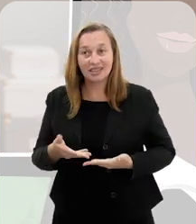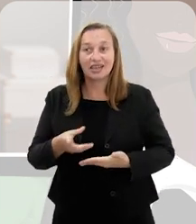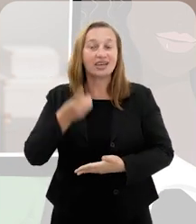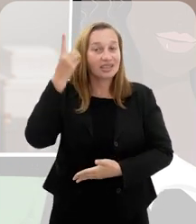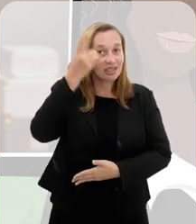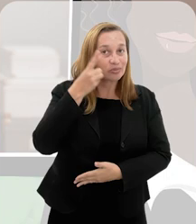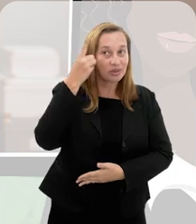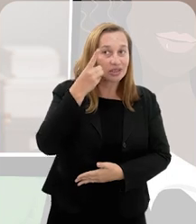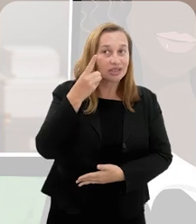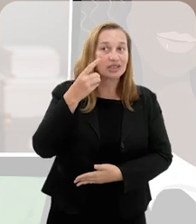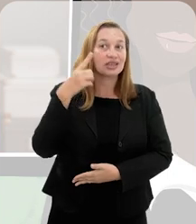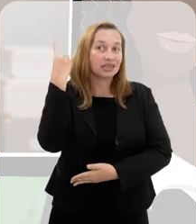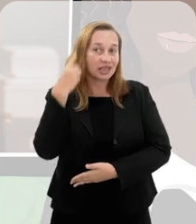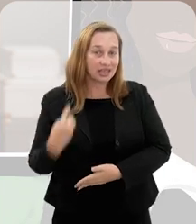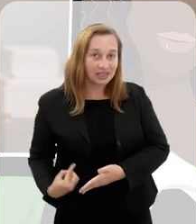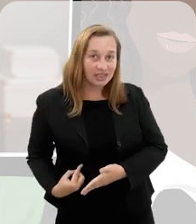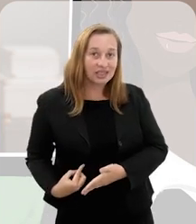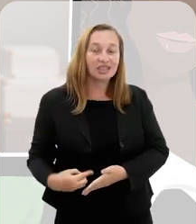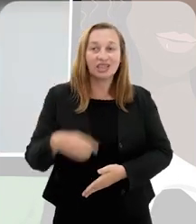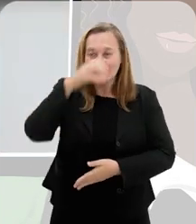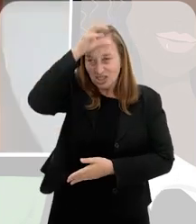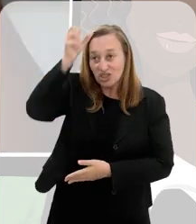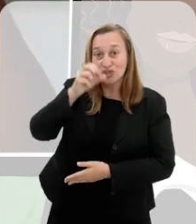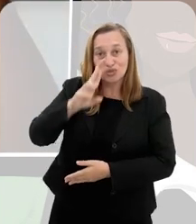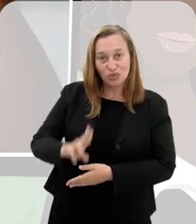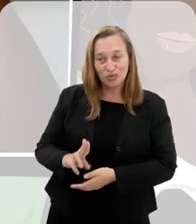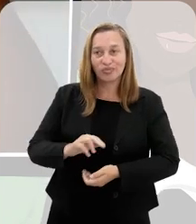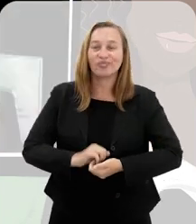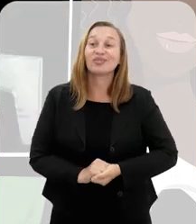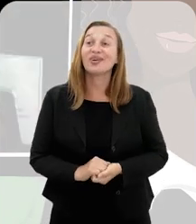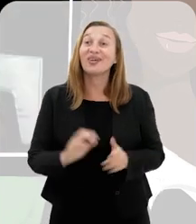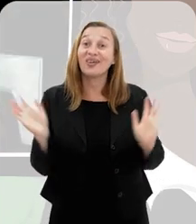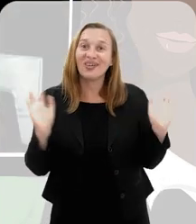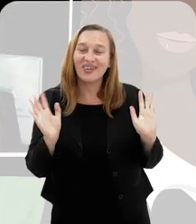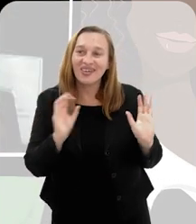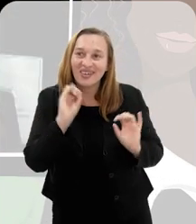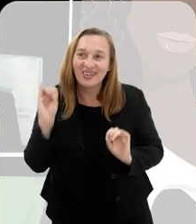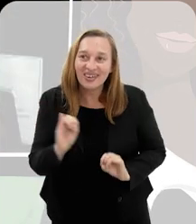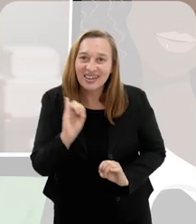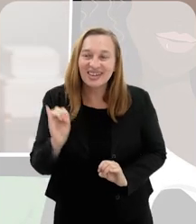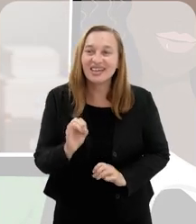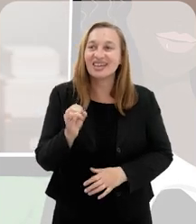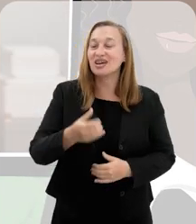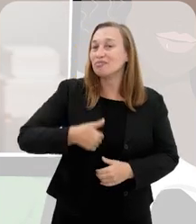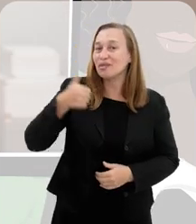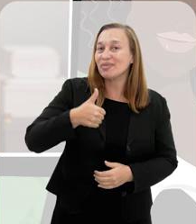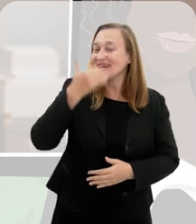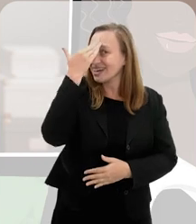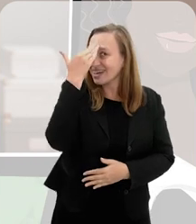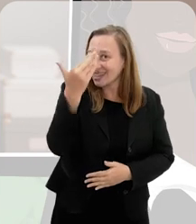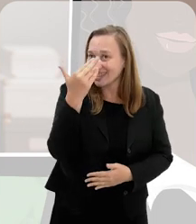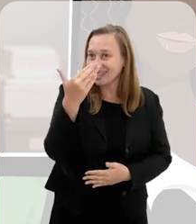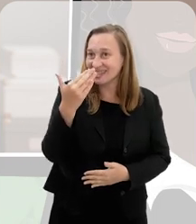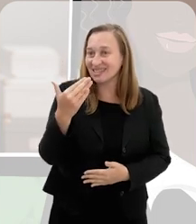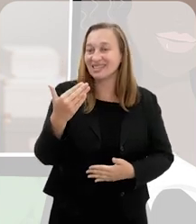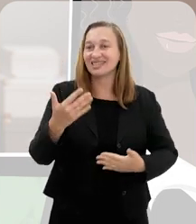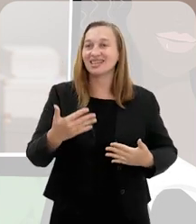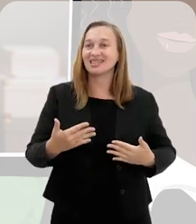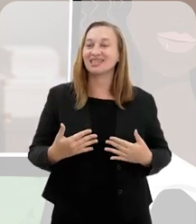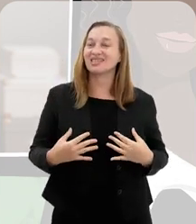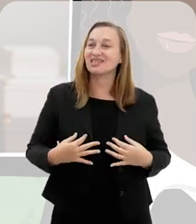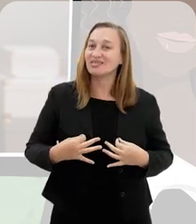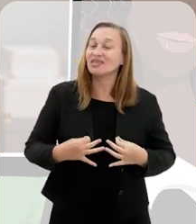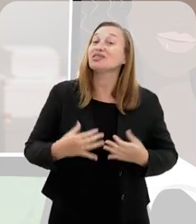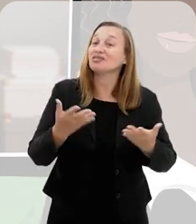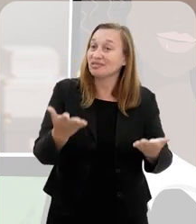feliz em receber as deputadas Dani Balbi e Tia Ju. Olá, primeiramente gostaria de agradecer